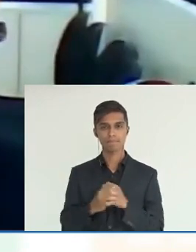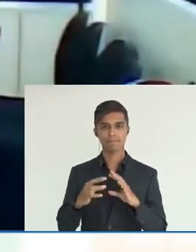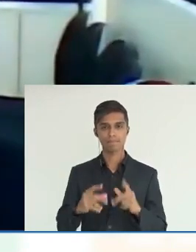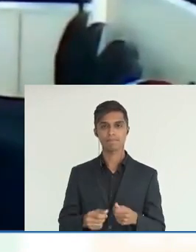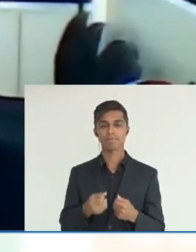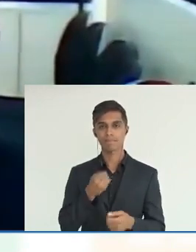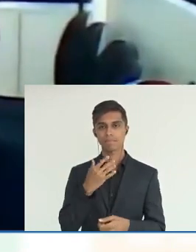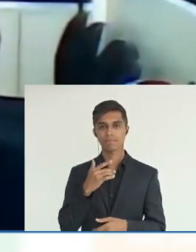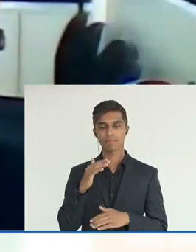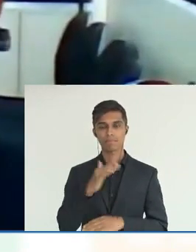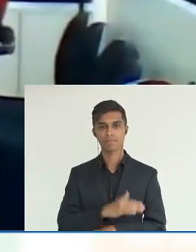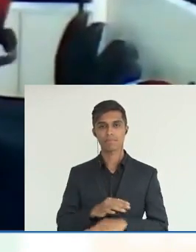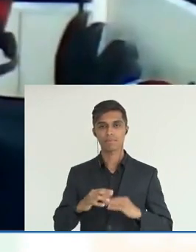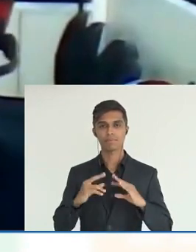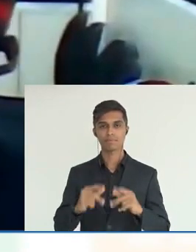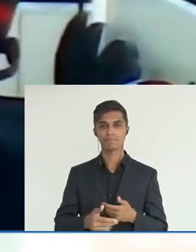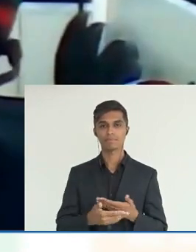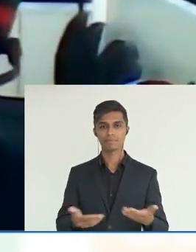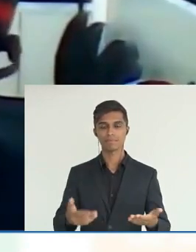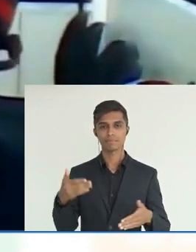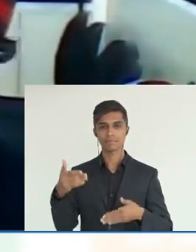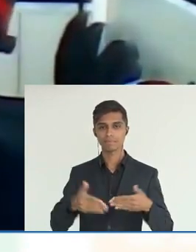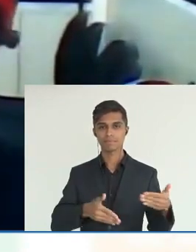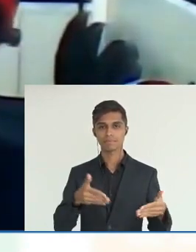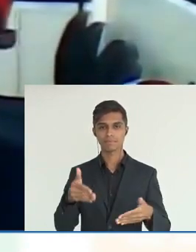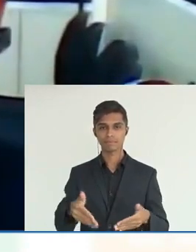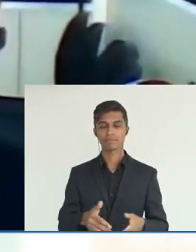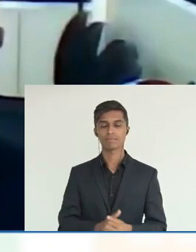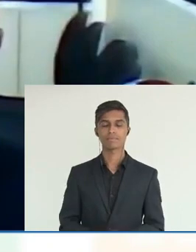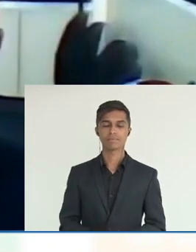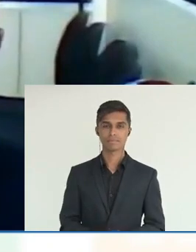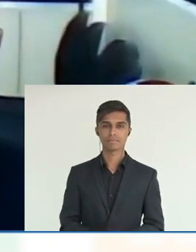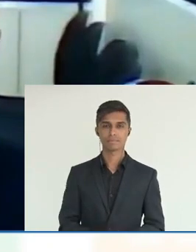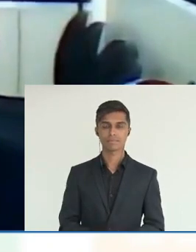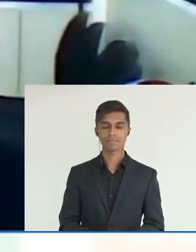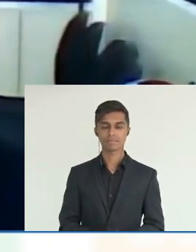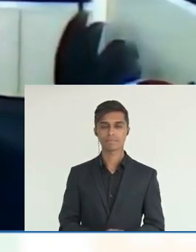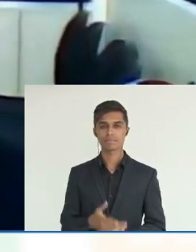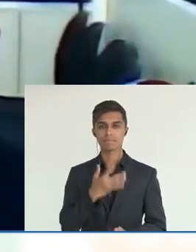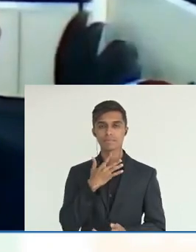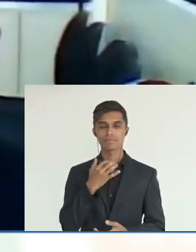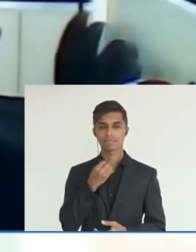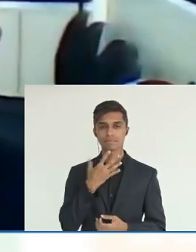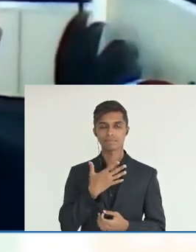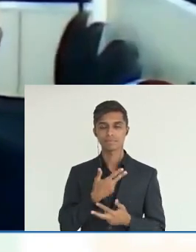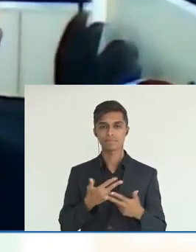todos e uma ótima tarde aí para os participantes. Tudo de bom para vocês.